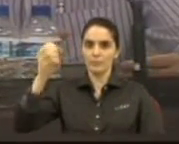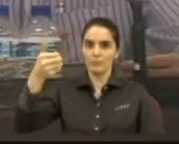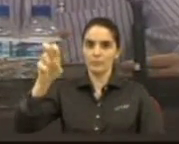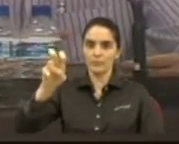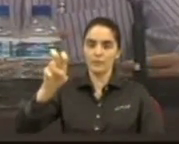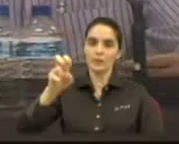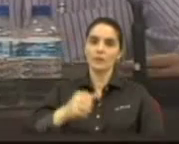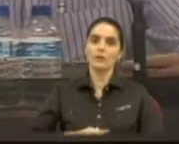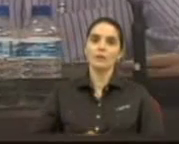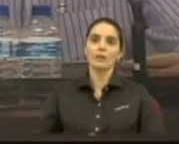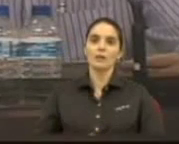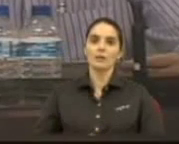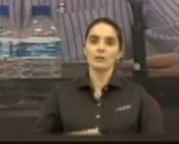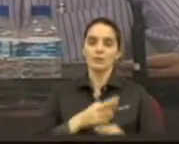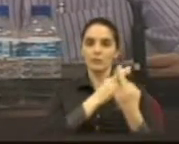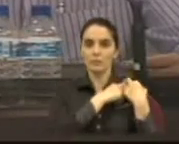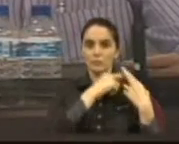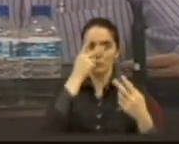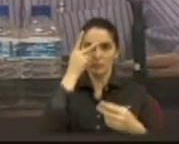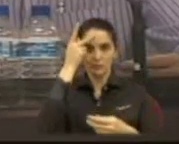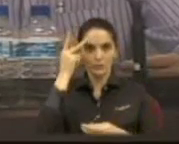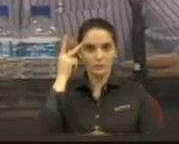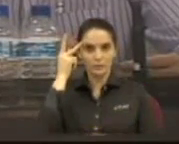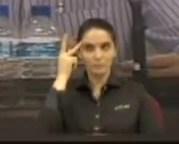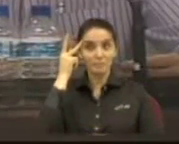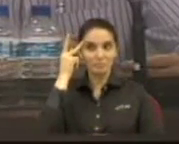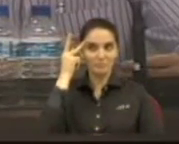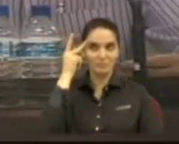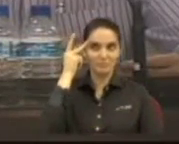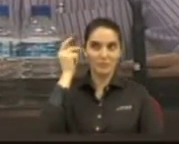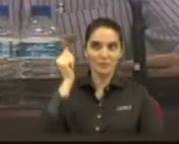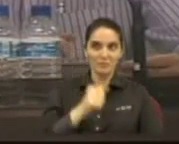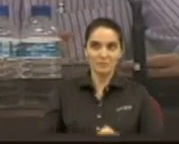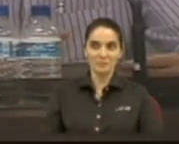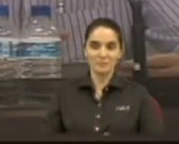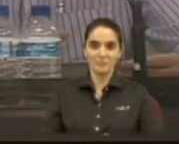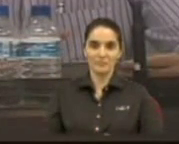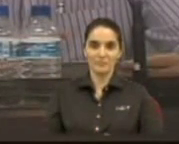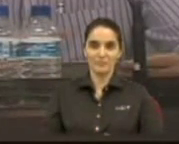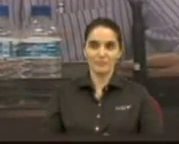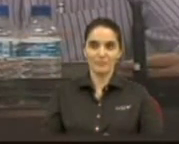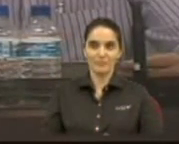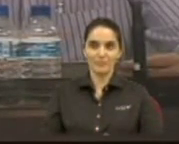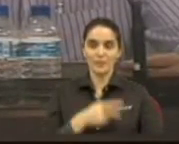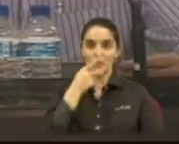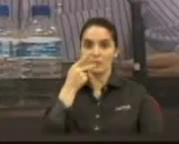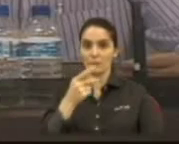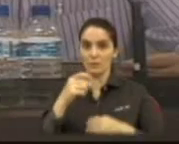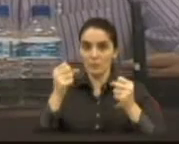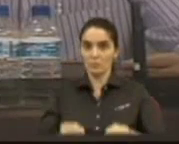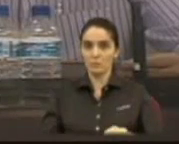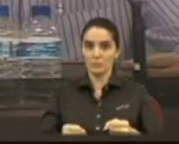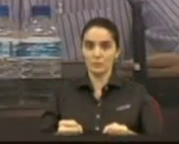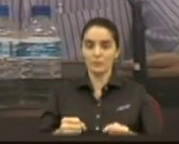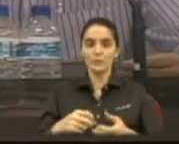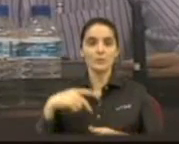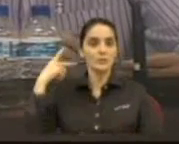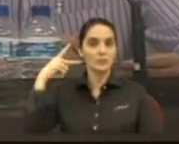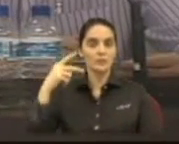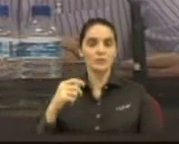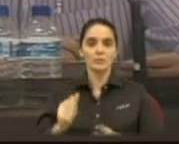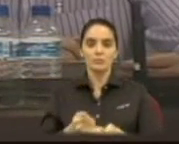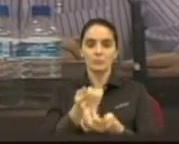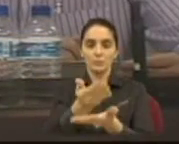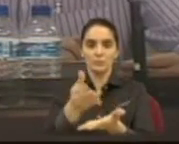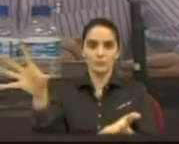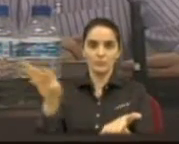233/2015, autoria do excelentíssimo senhor prefeito Paulo César Junqueira Radiche, que autoriza o Poder Executivo a repassar recursos financeiros a título